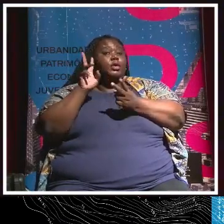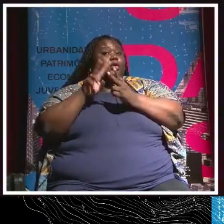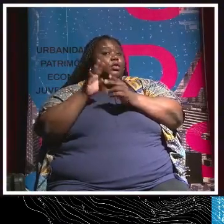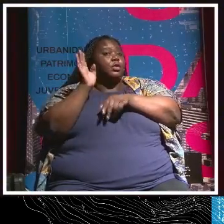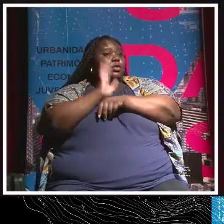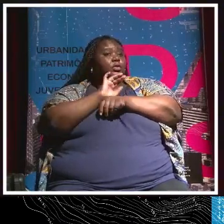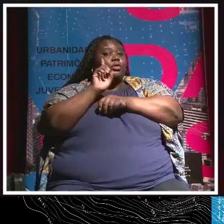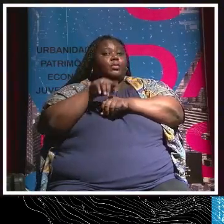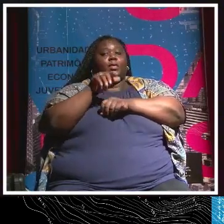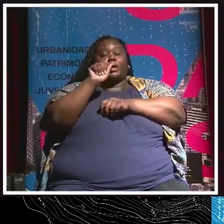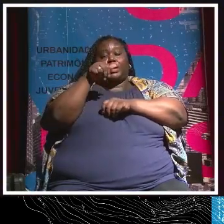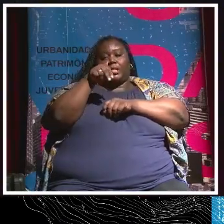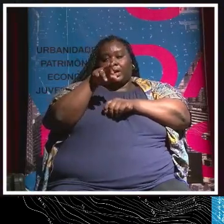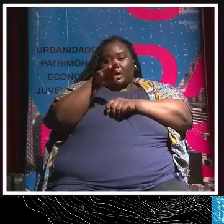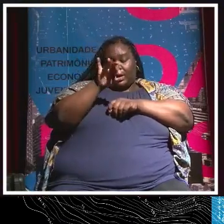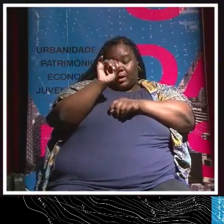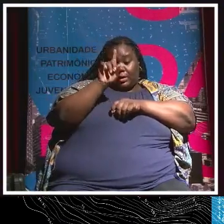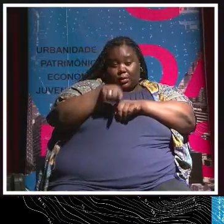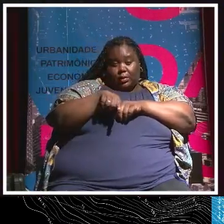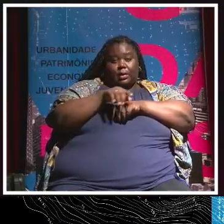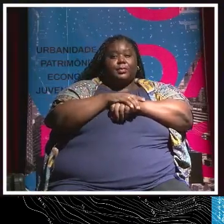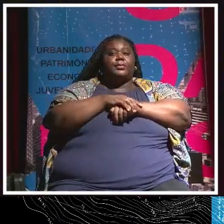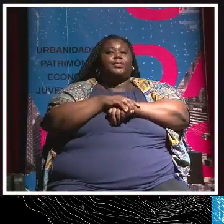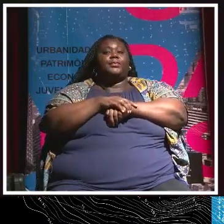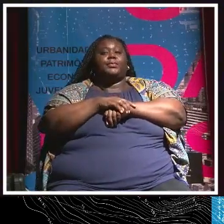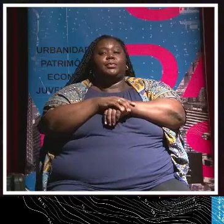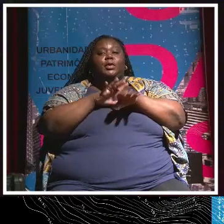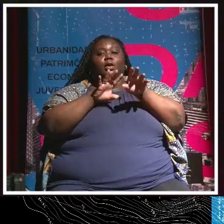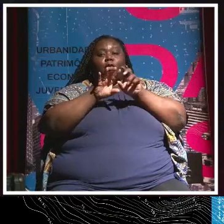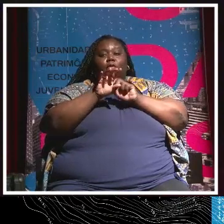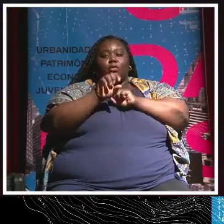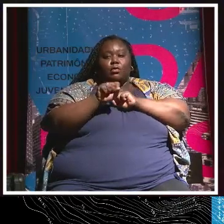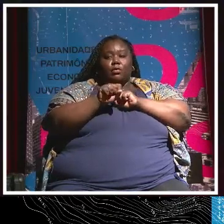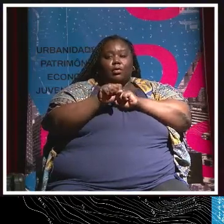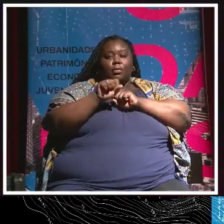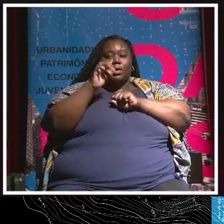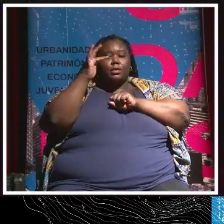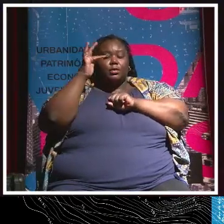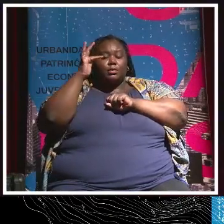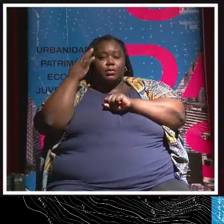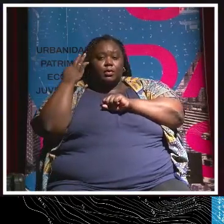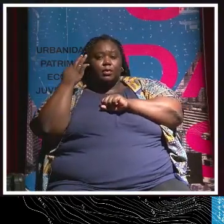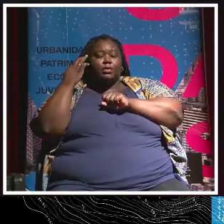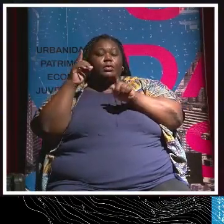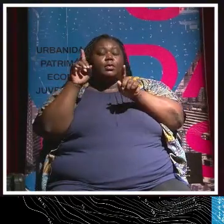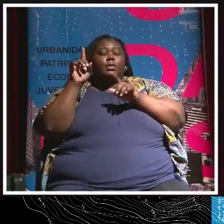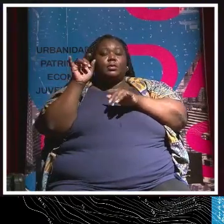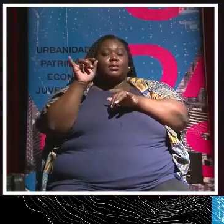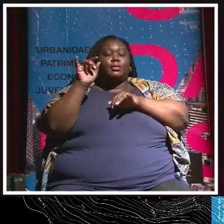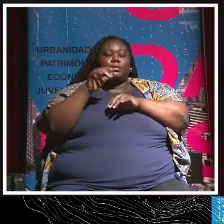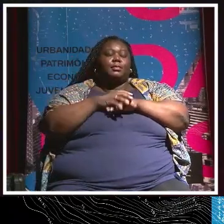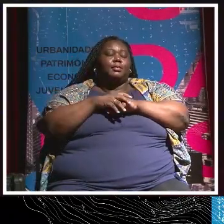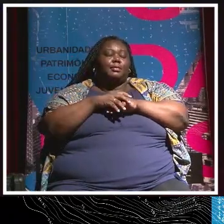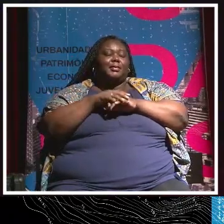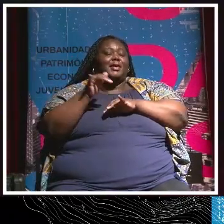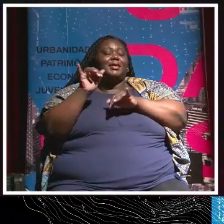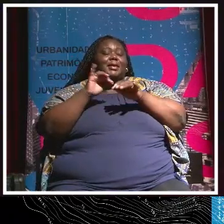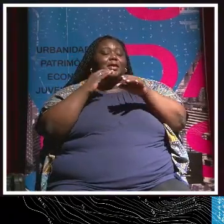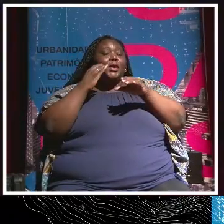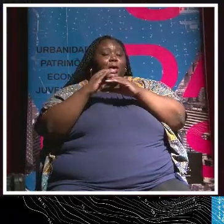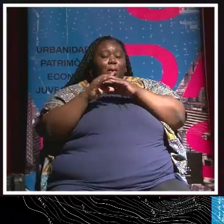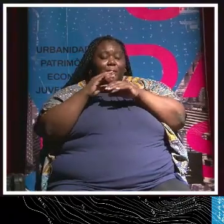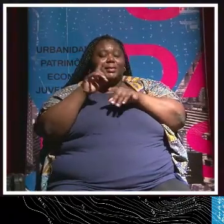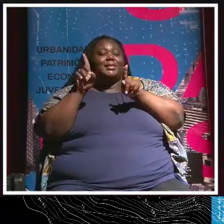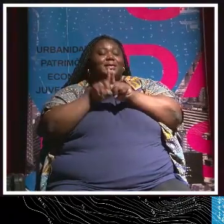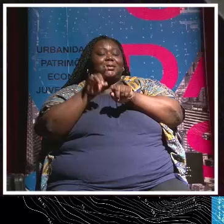já. É o Antônio Pinto Ribeiro, ele é licenciado em Filosofia, mestre em Ciências da Comunicação e doutor